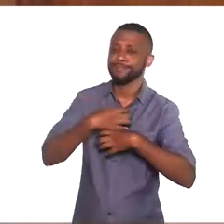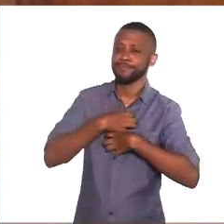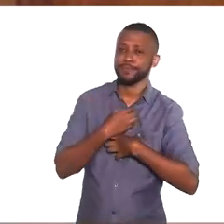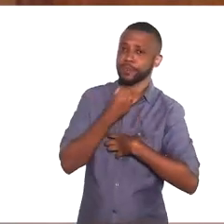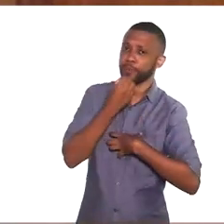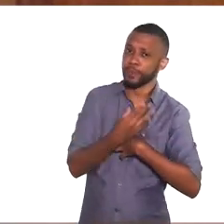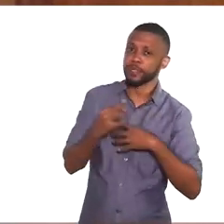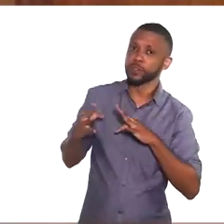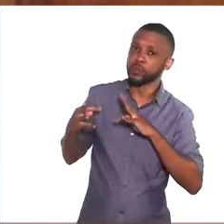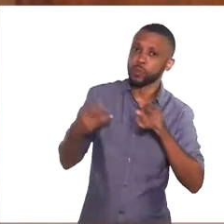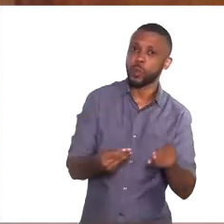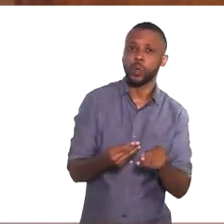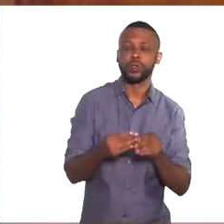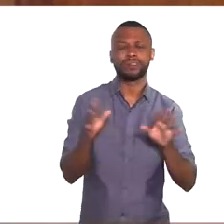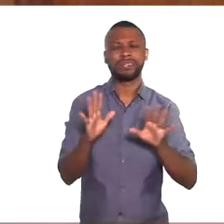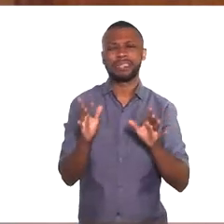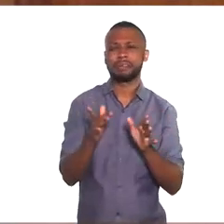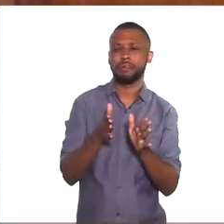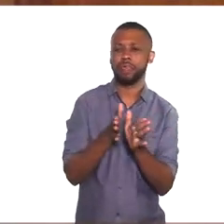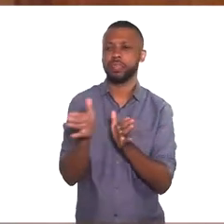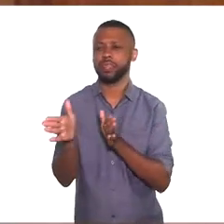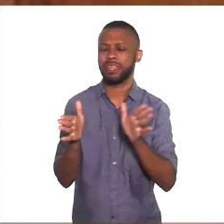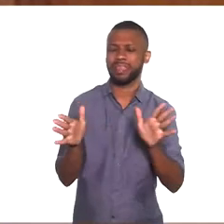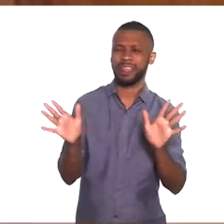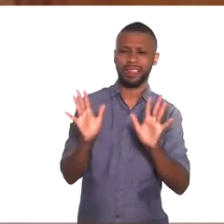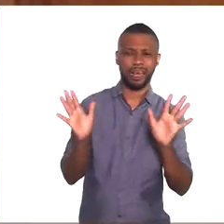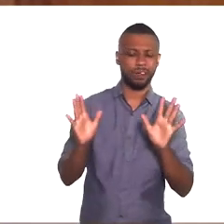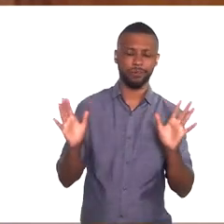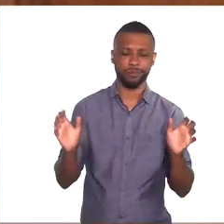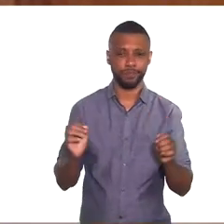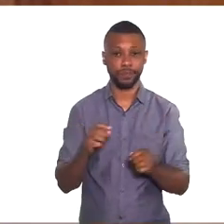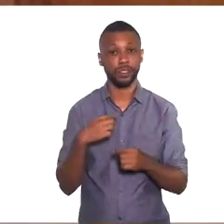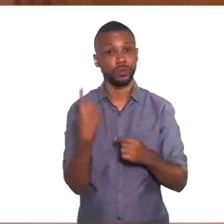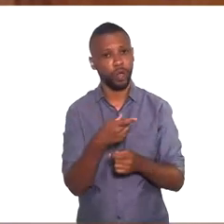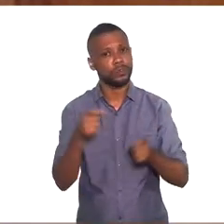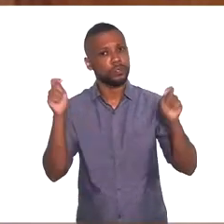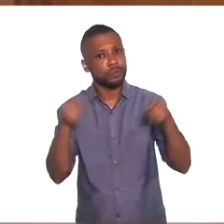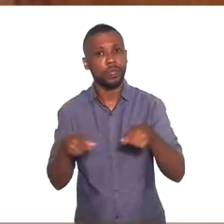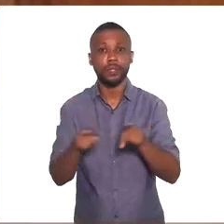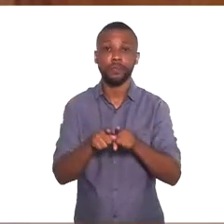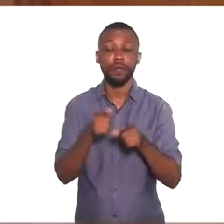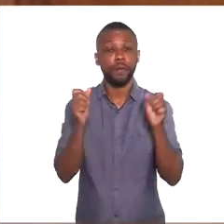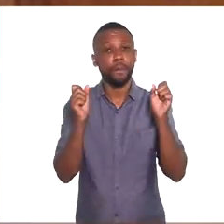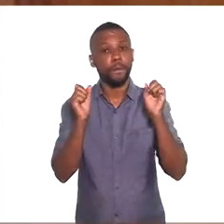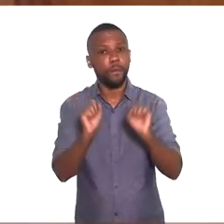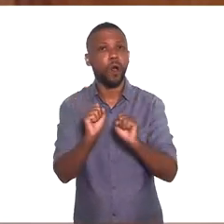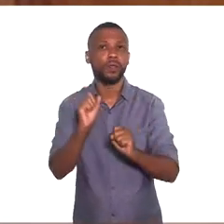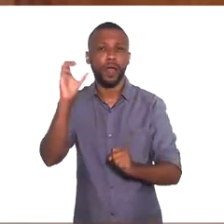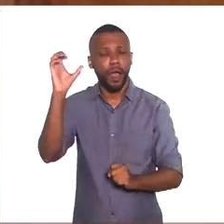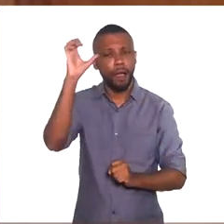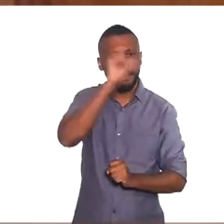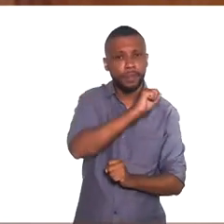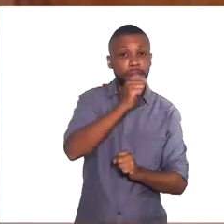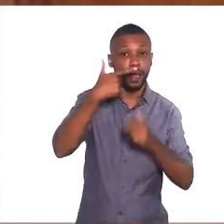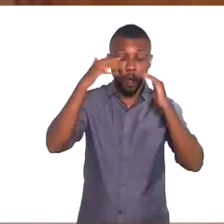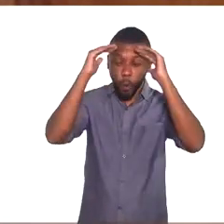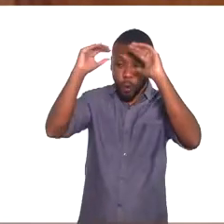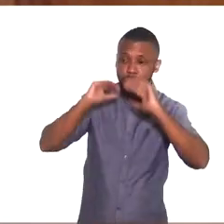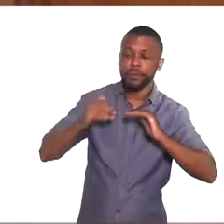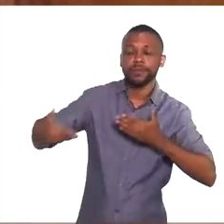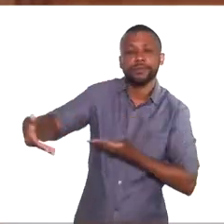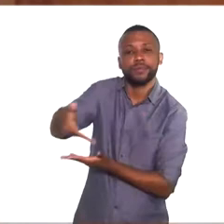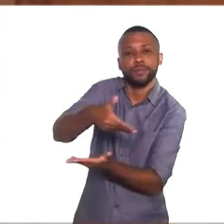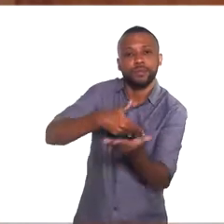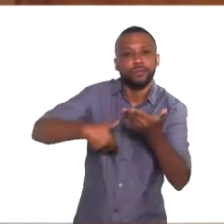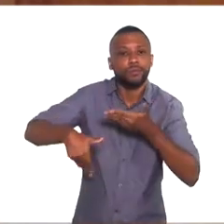do bem de todos na em vezes estamos aí puxado para lá é que tá as possamos também aprender isso